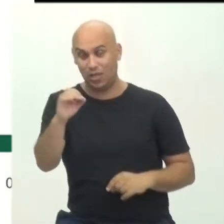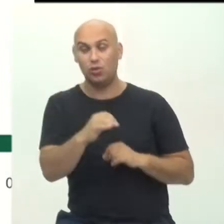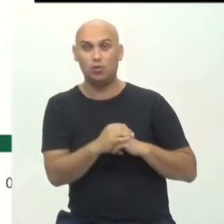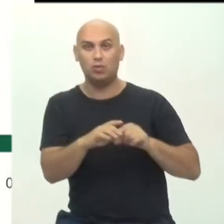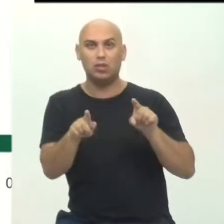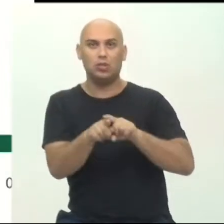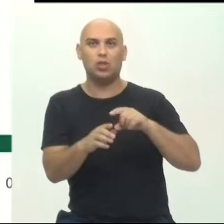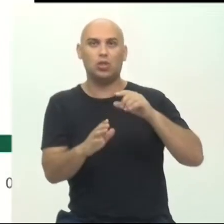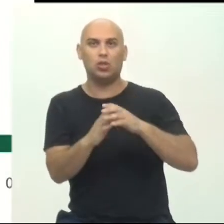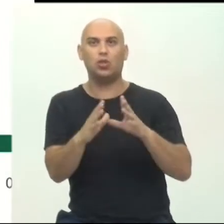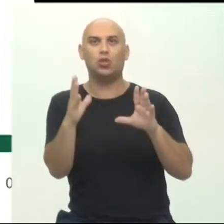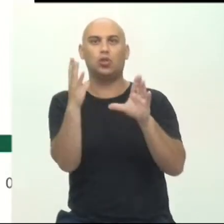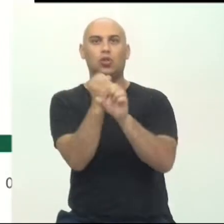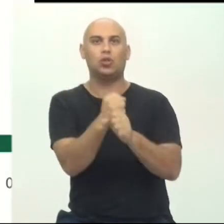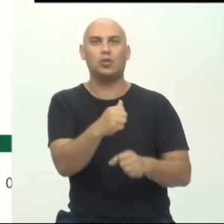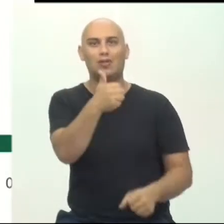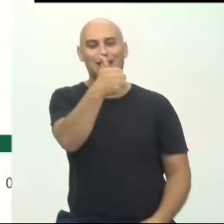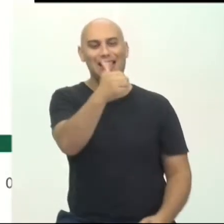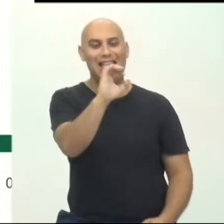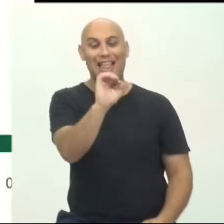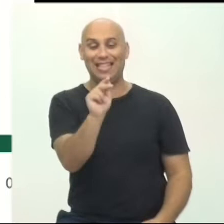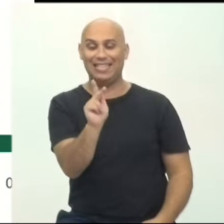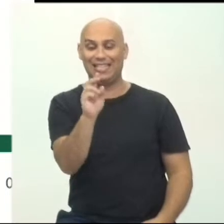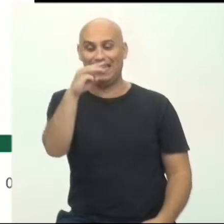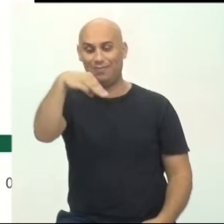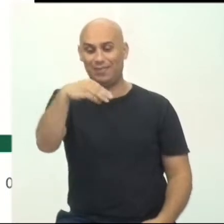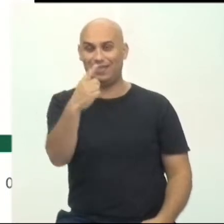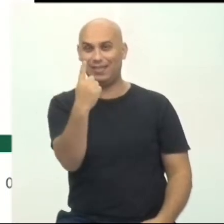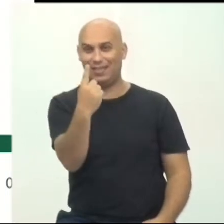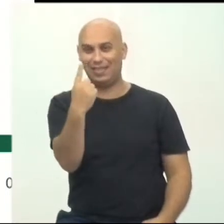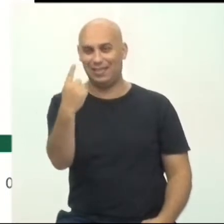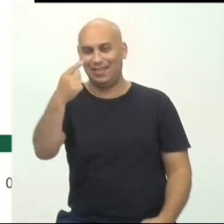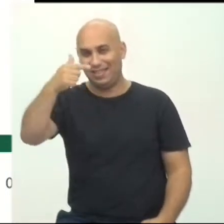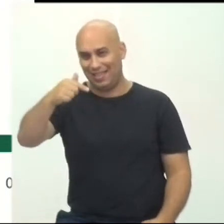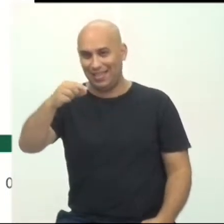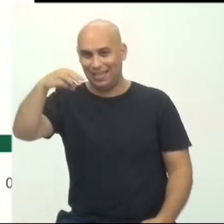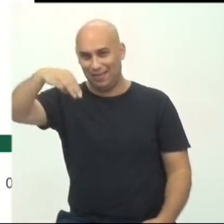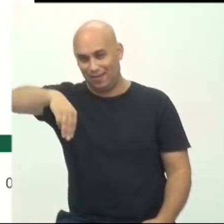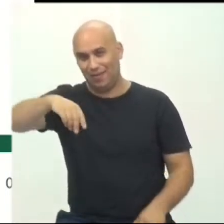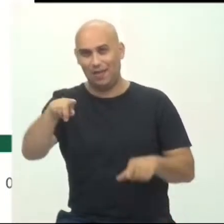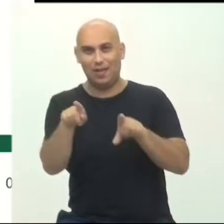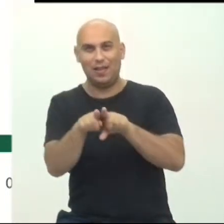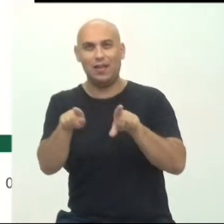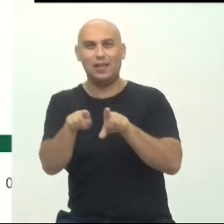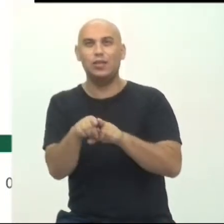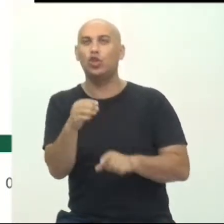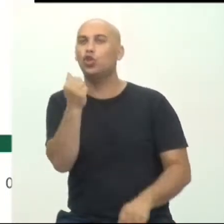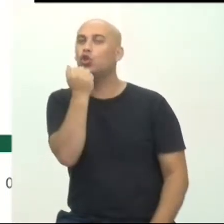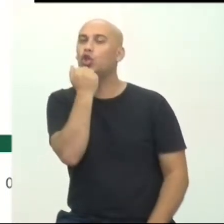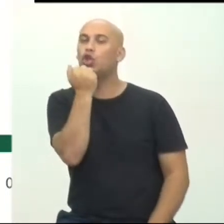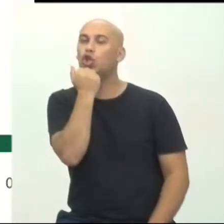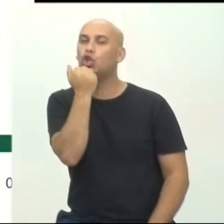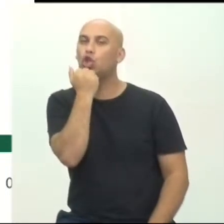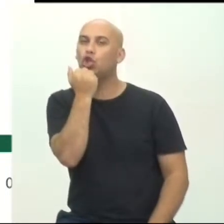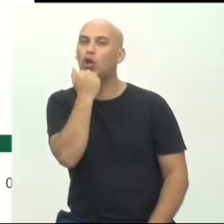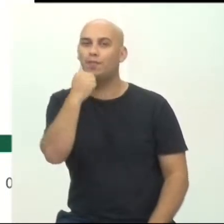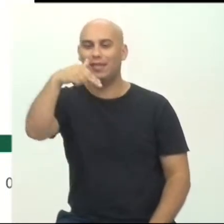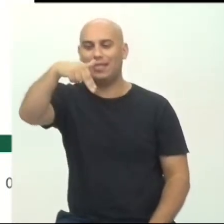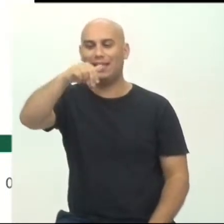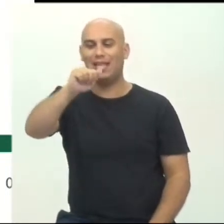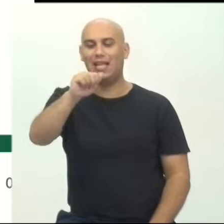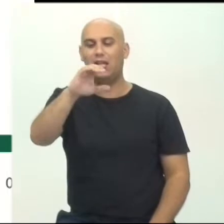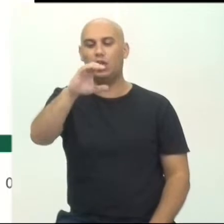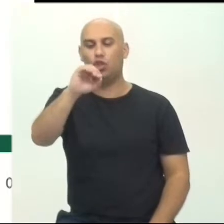km, 117 metros. Como havia falado, Nações Shoppings até a Unesc.